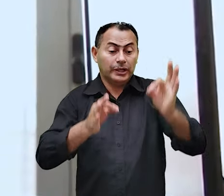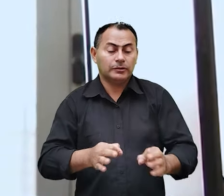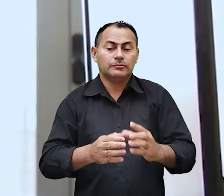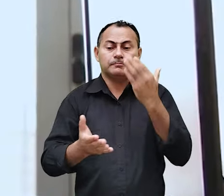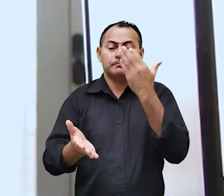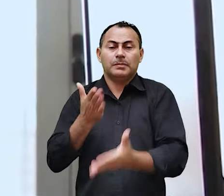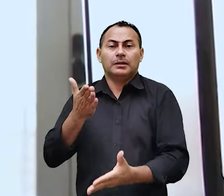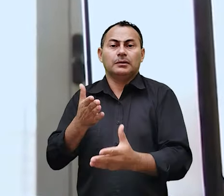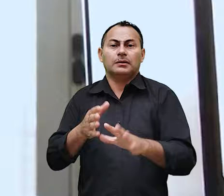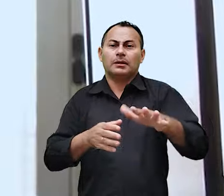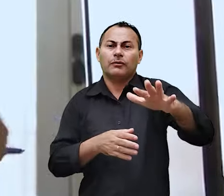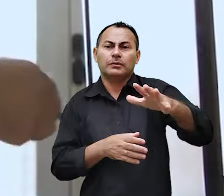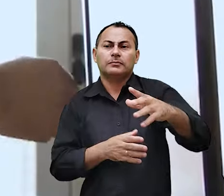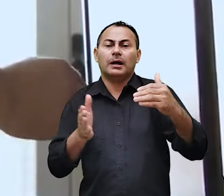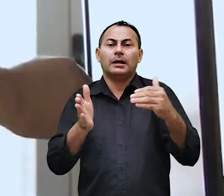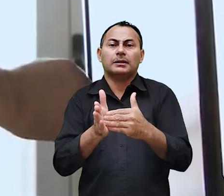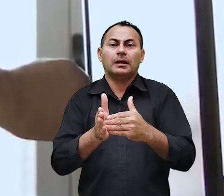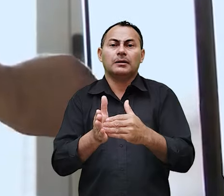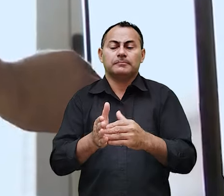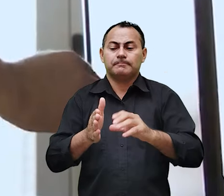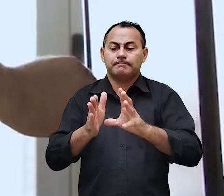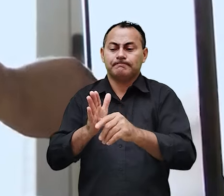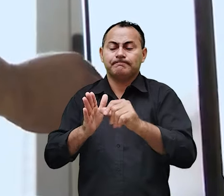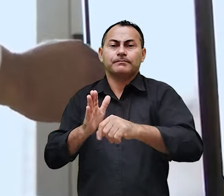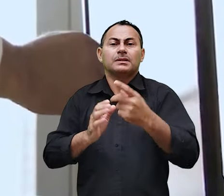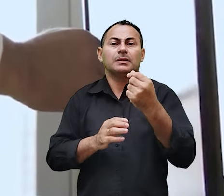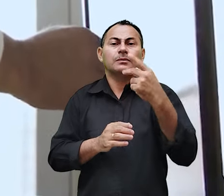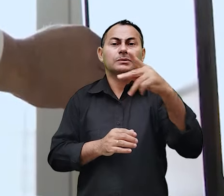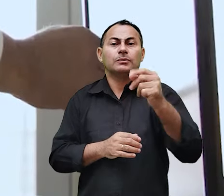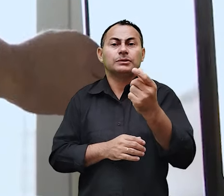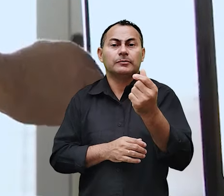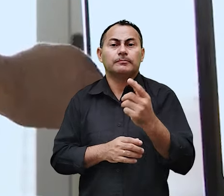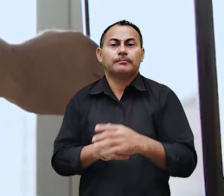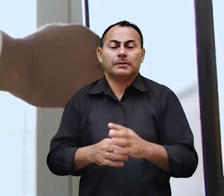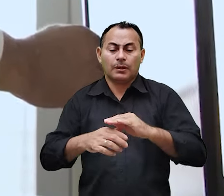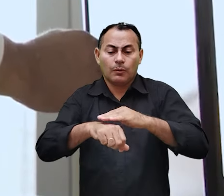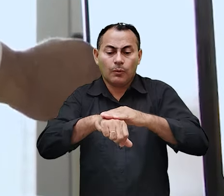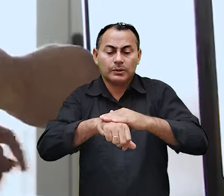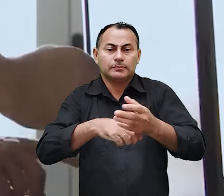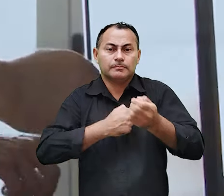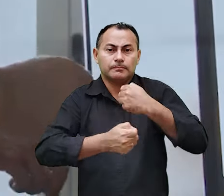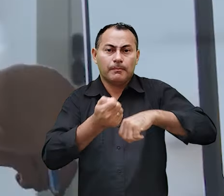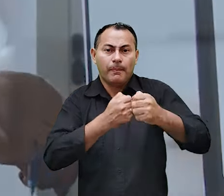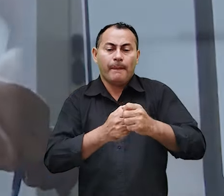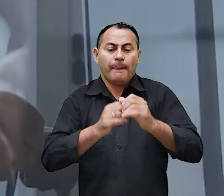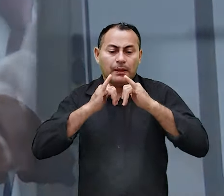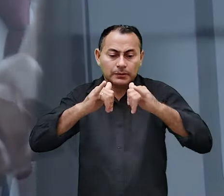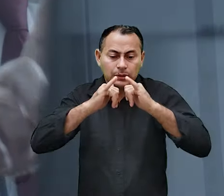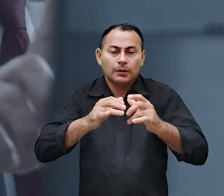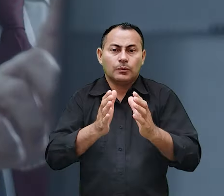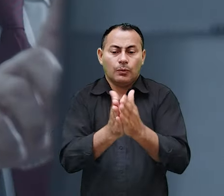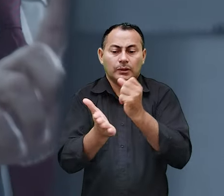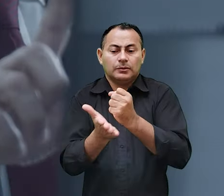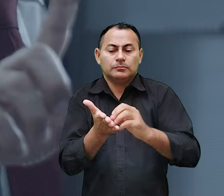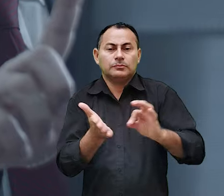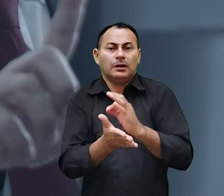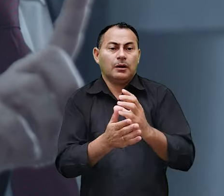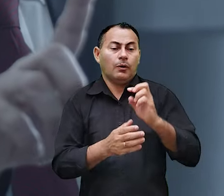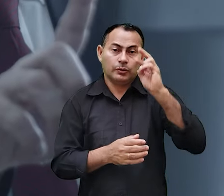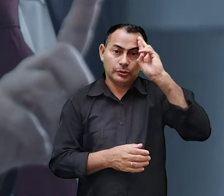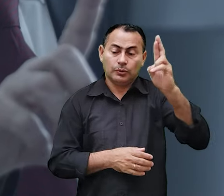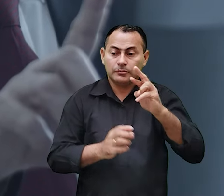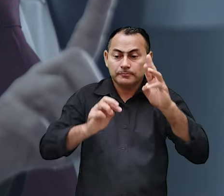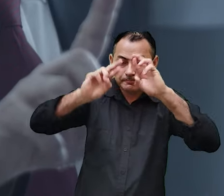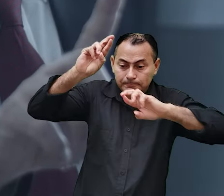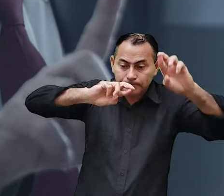trabalhando direito. Está desperdiçando, talvez até defraudando seu dinheiro. Ele conversa com o administrador e anuncia que contratou